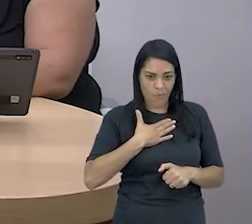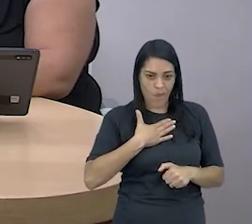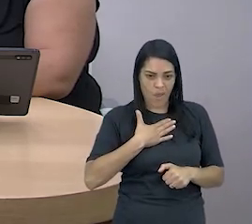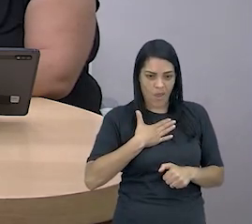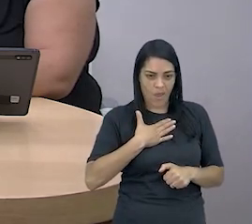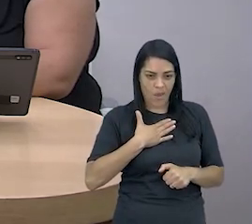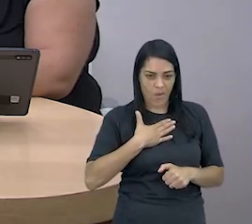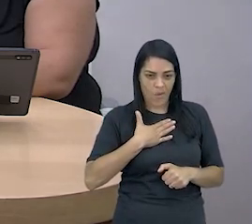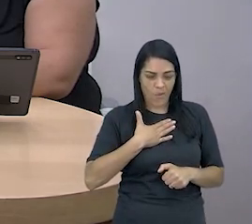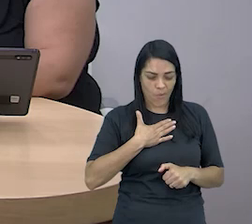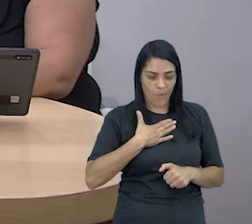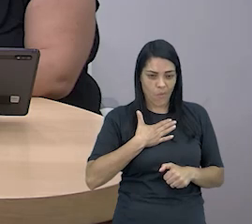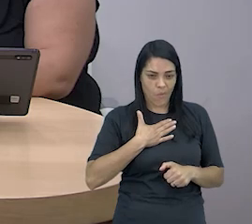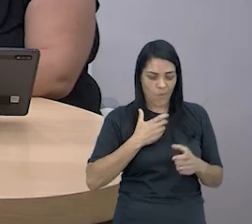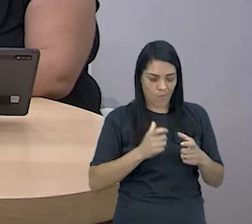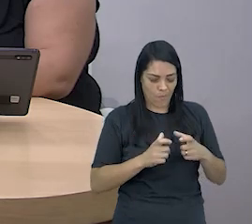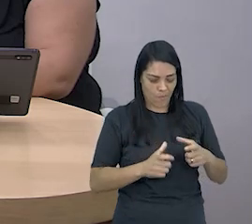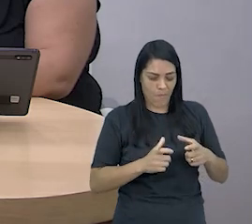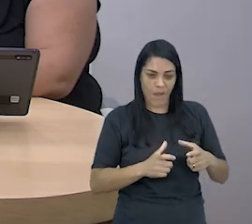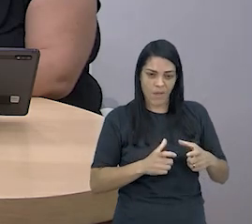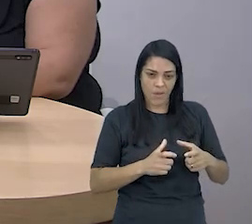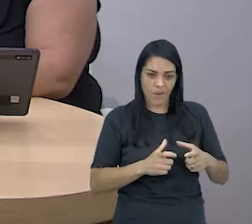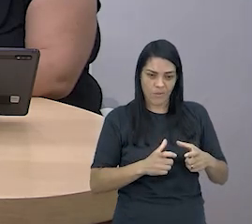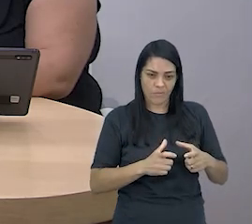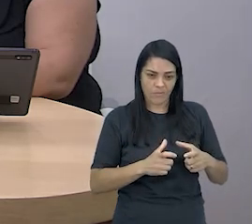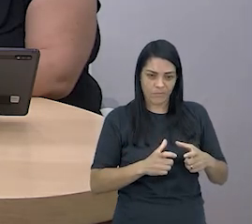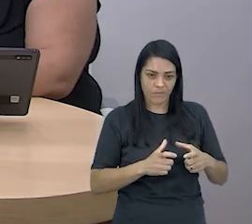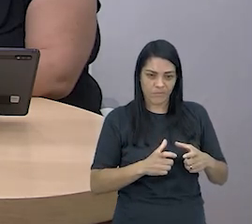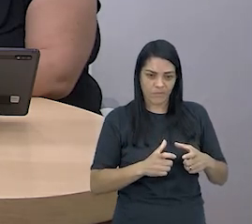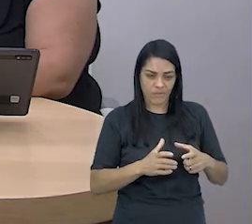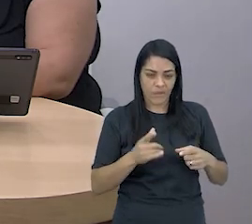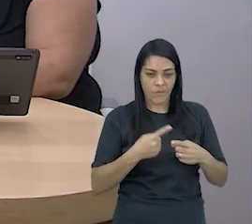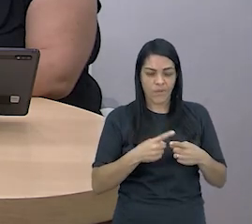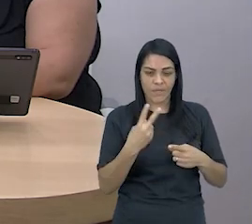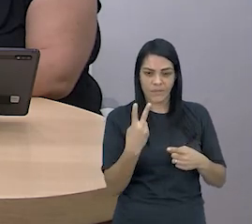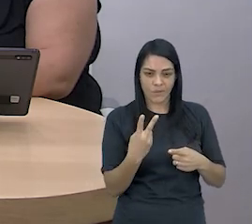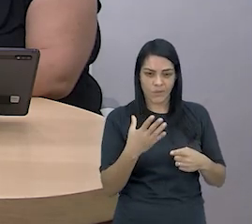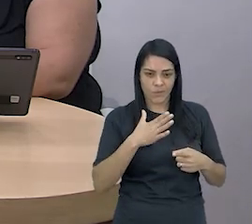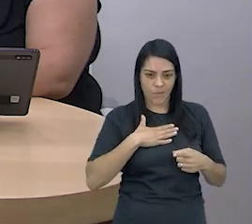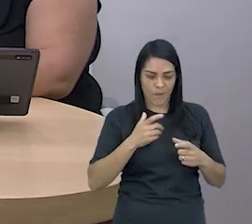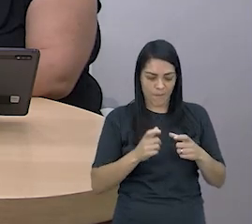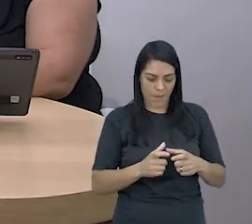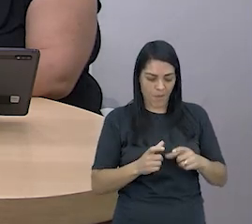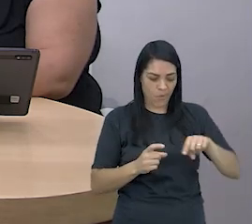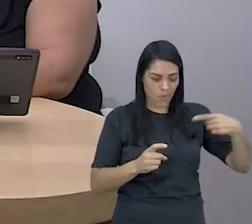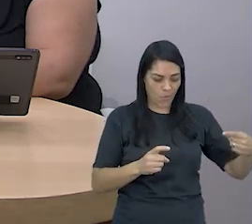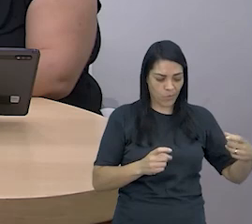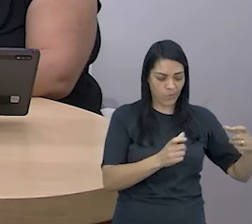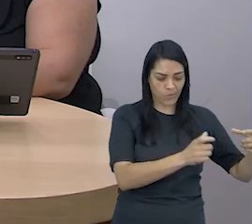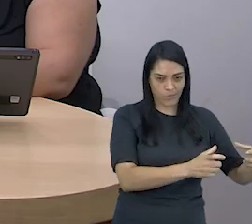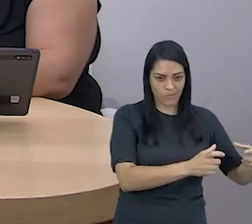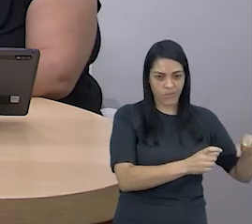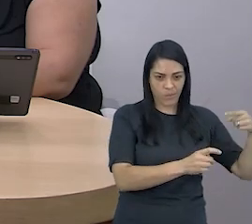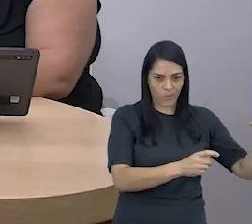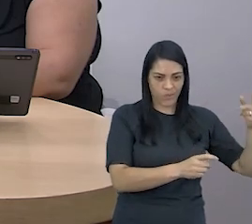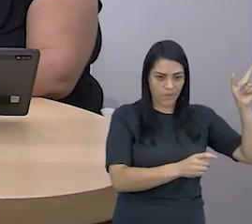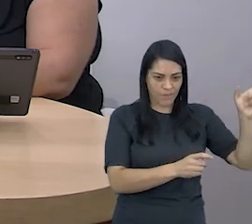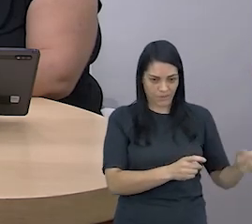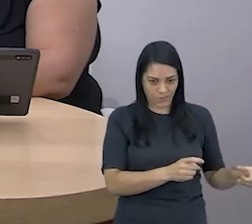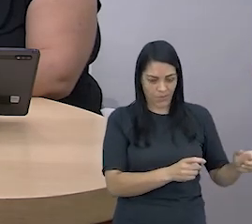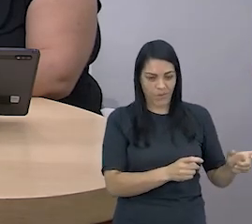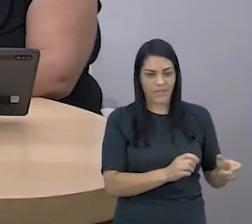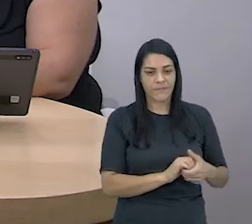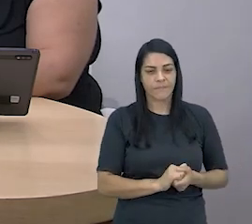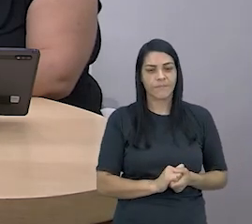no meu buraquinho maior, né, que um é meu e o outro é dela. Então eu vou trabalhando, né, é um jogo